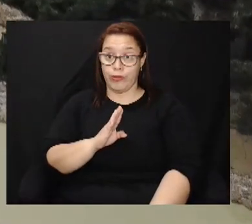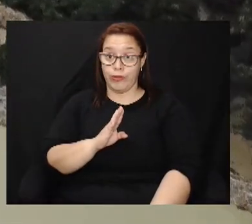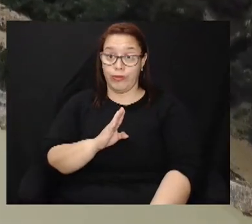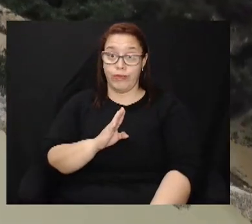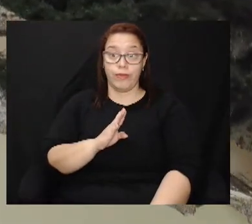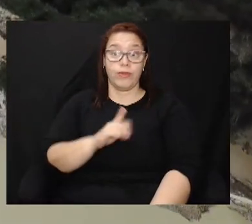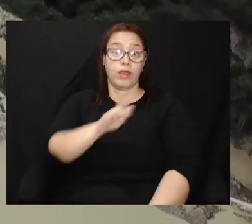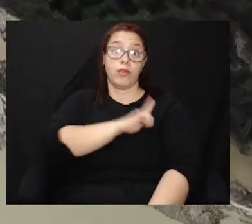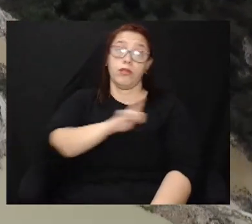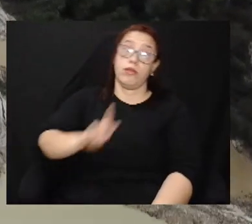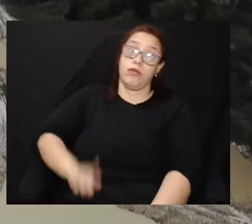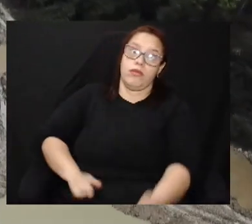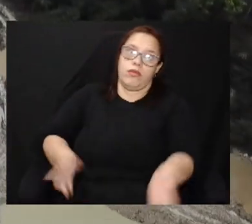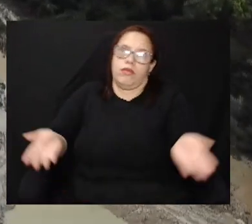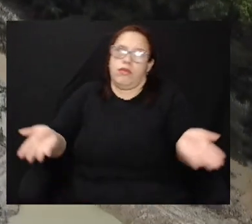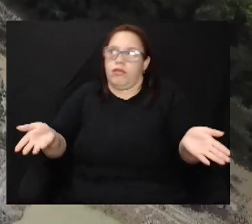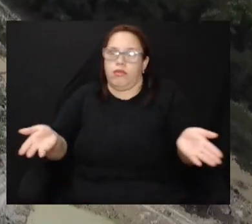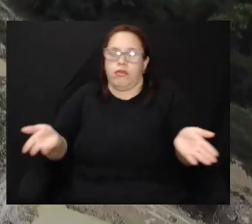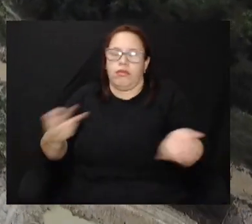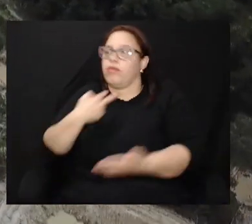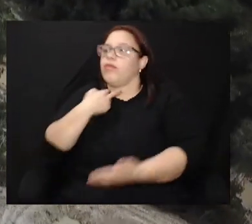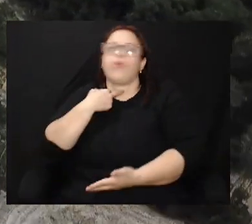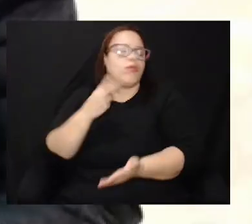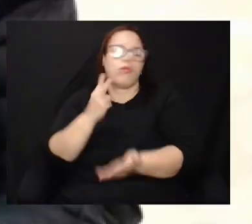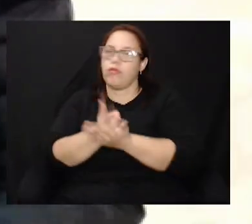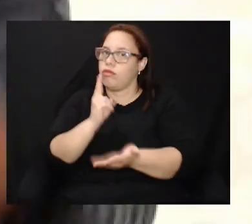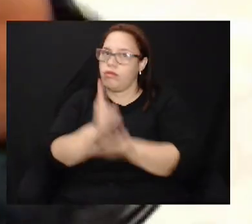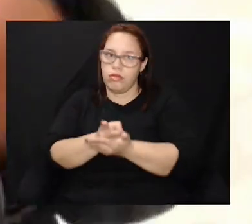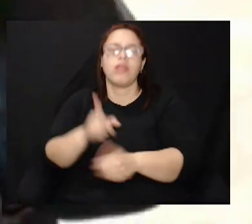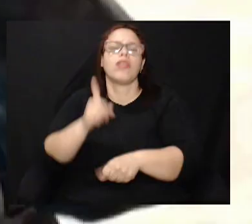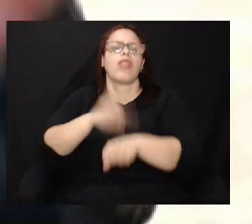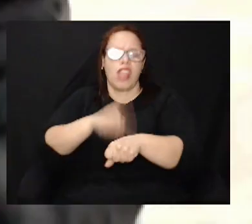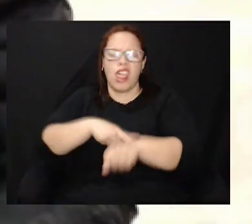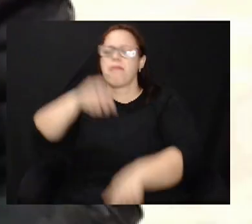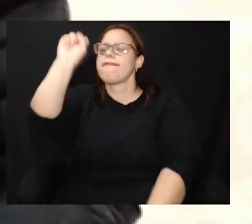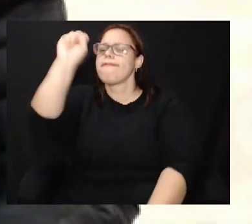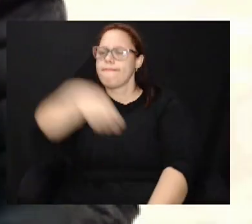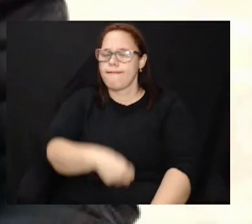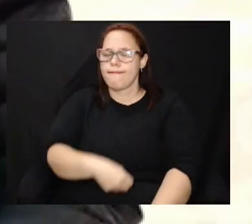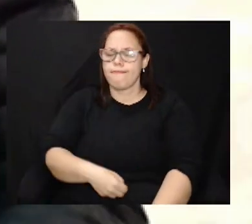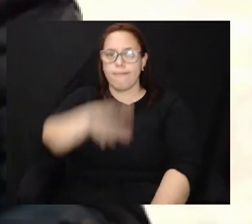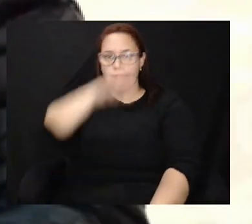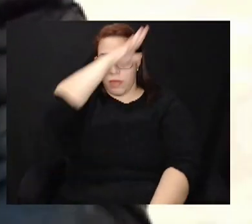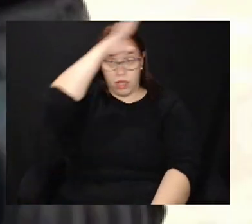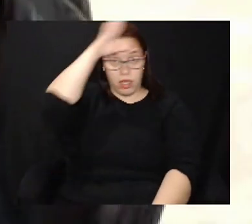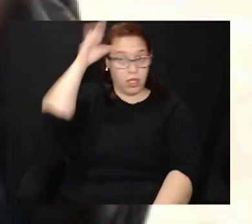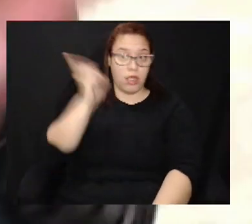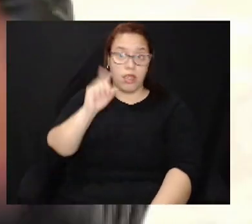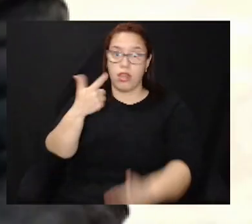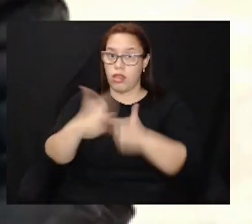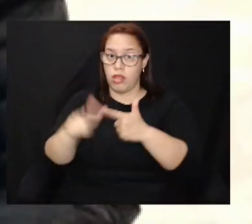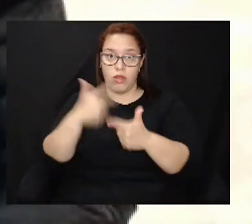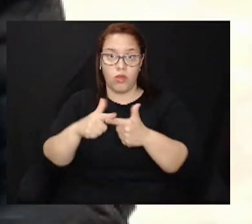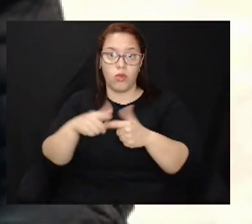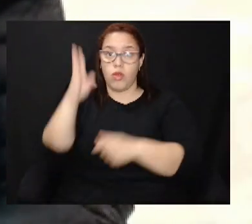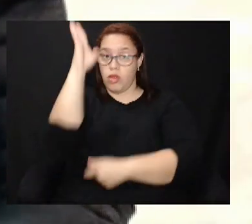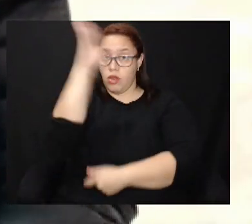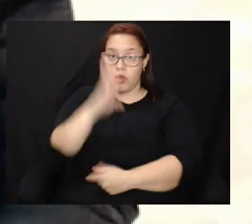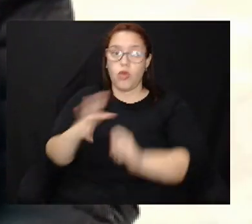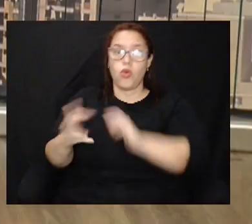Então, não pode continuar. Tem tempo, sim. A Amazônia não é problema para o Brasil, é